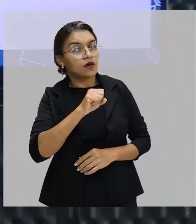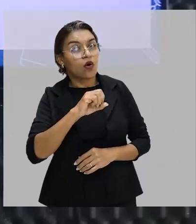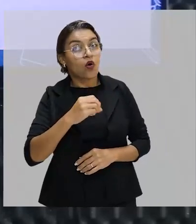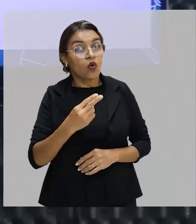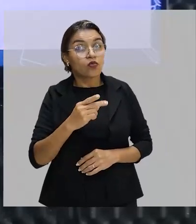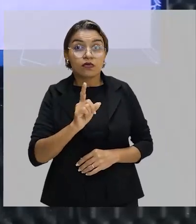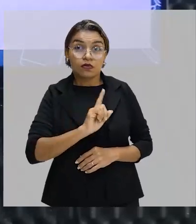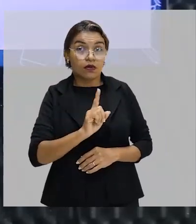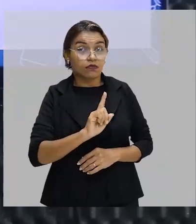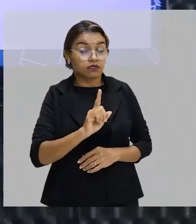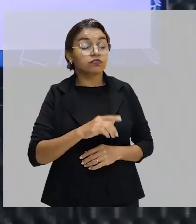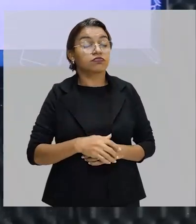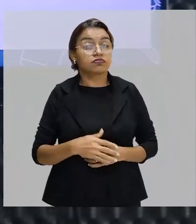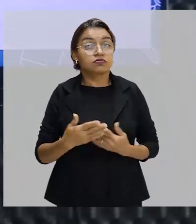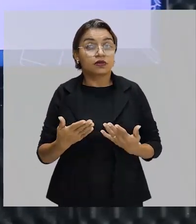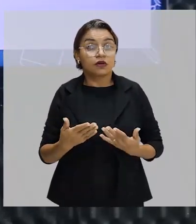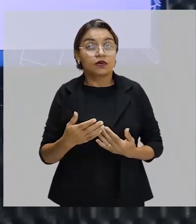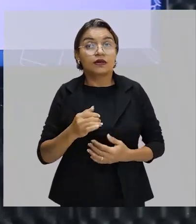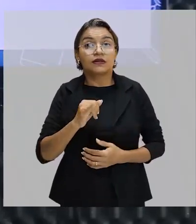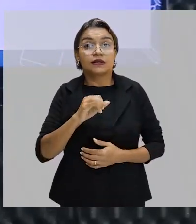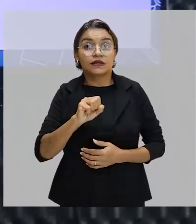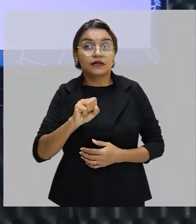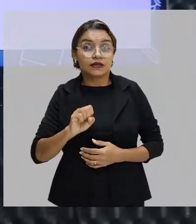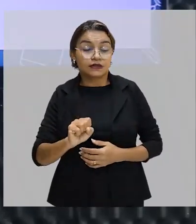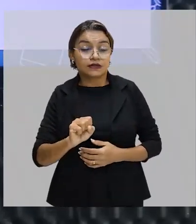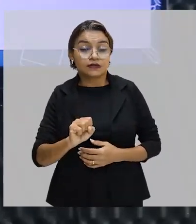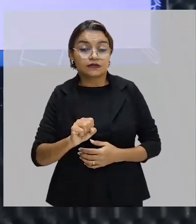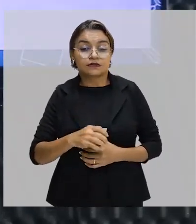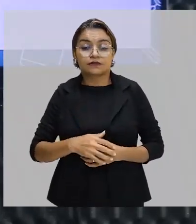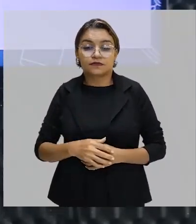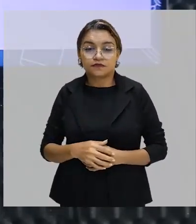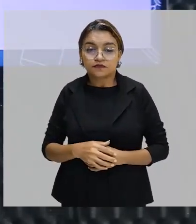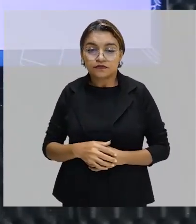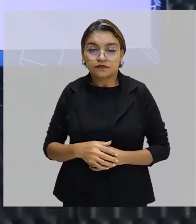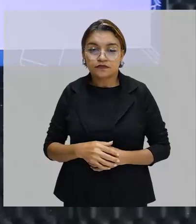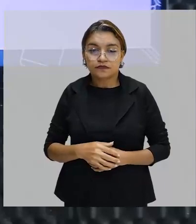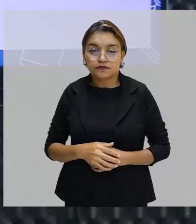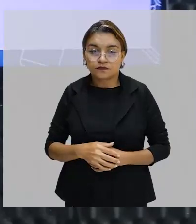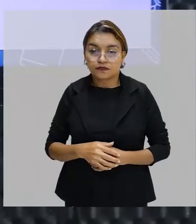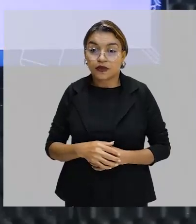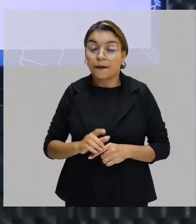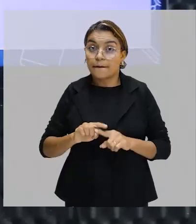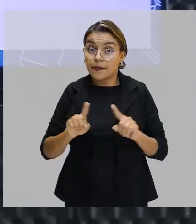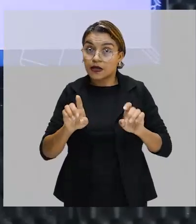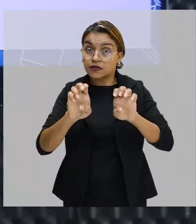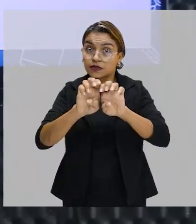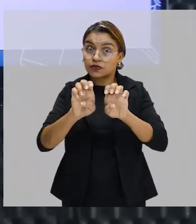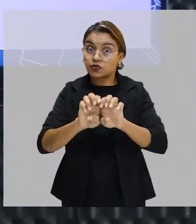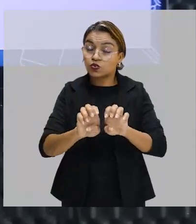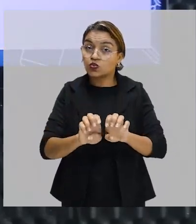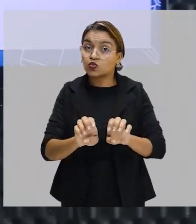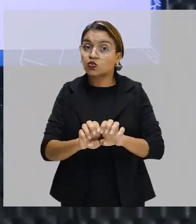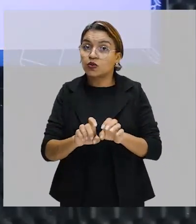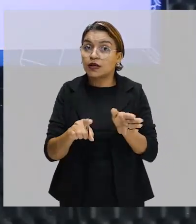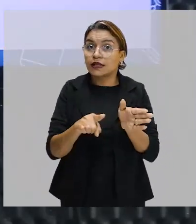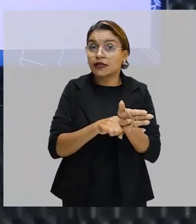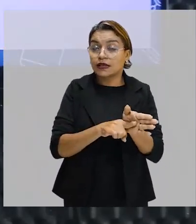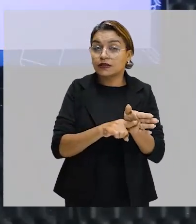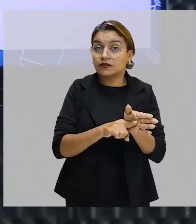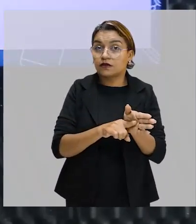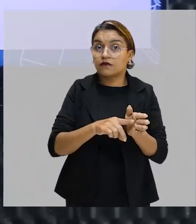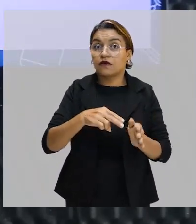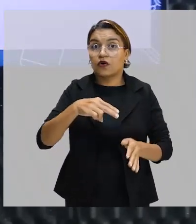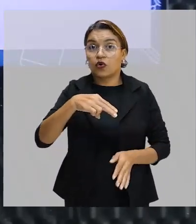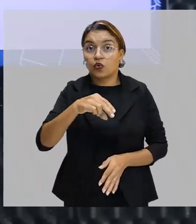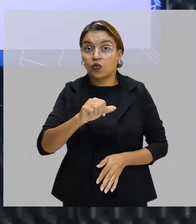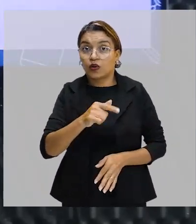responde não. Então, yes ou no. No caso das construções negativas, que o não vem